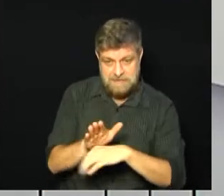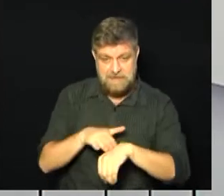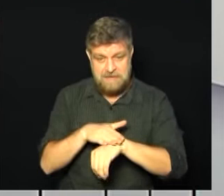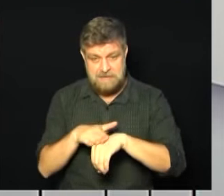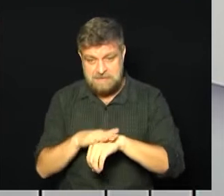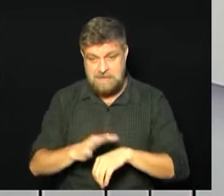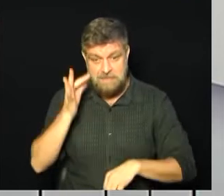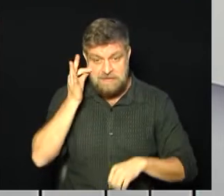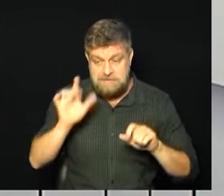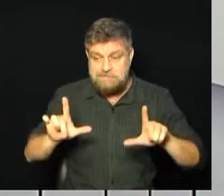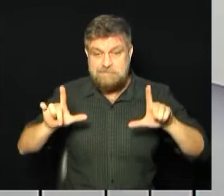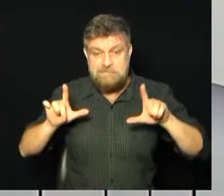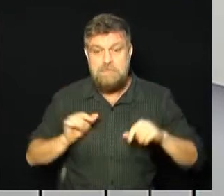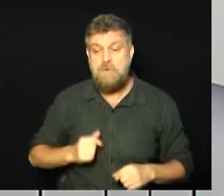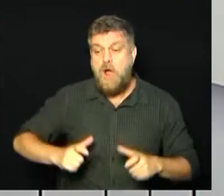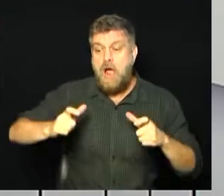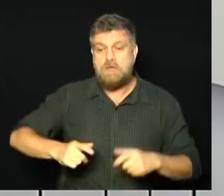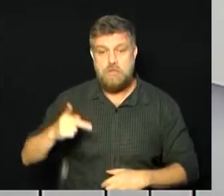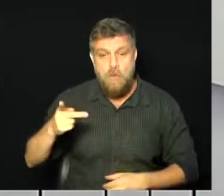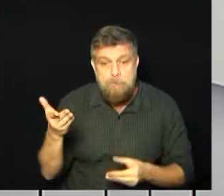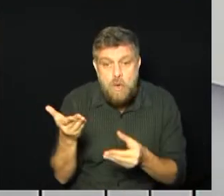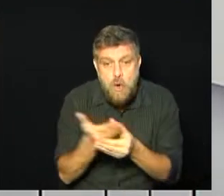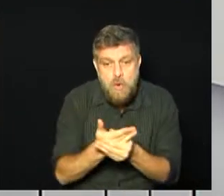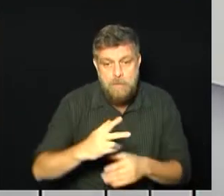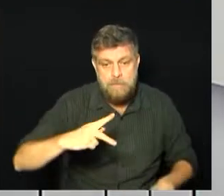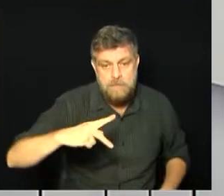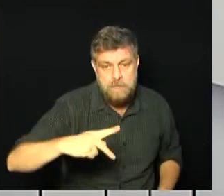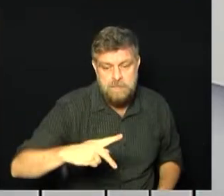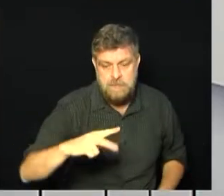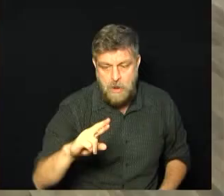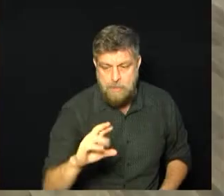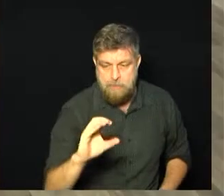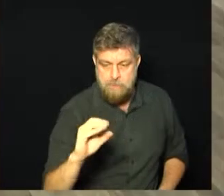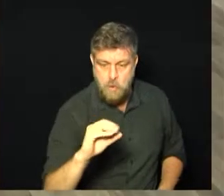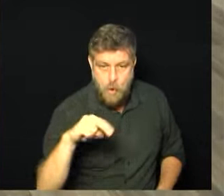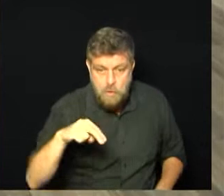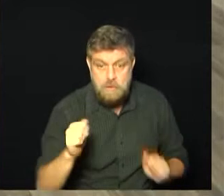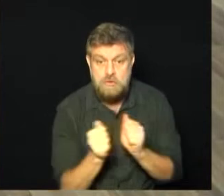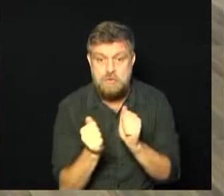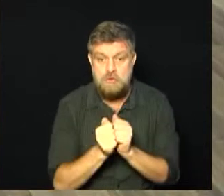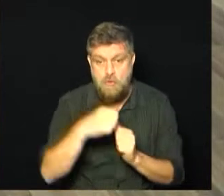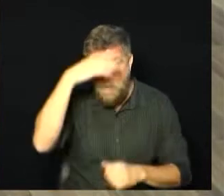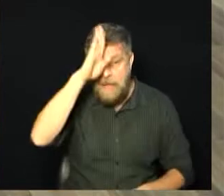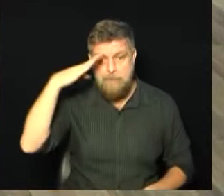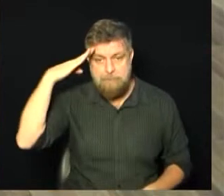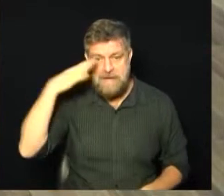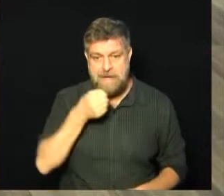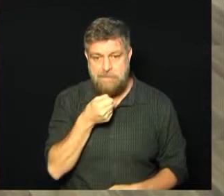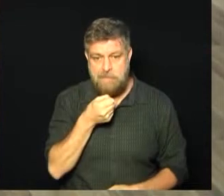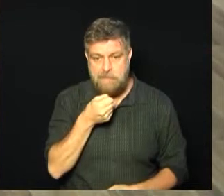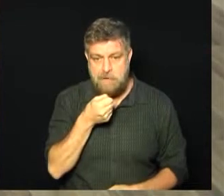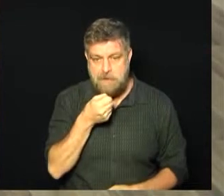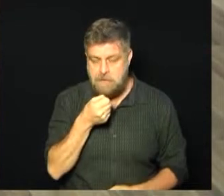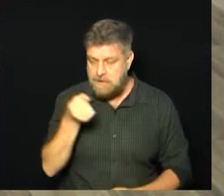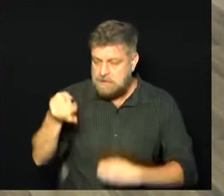ao vivo agora lá para o Procon de Campinas, onde está a Mariana Meira. Mari, muito boa tarde para você. Conta aqui para quem está